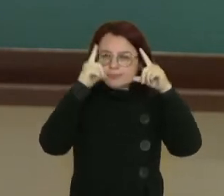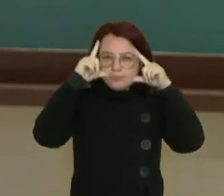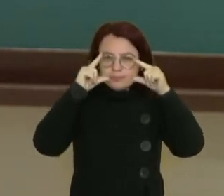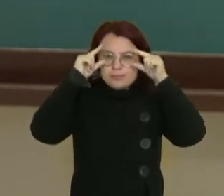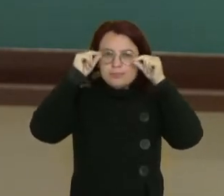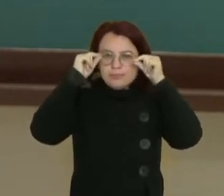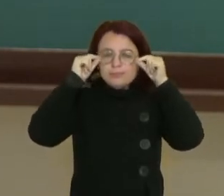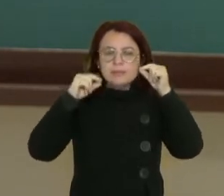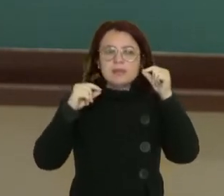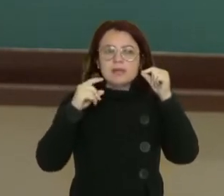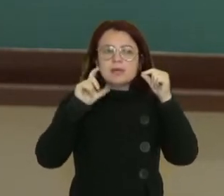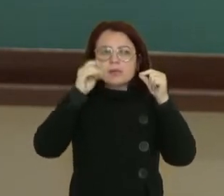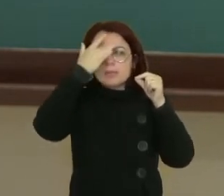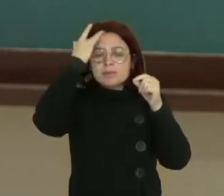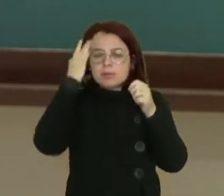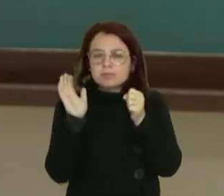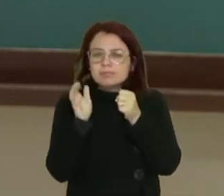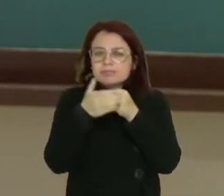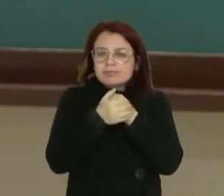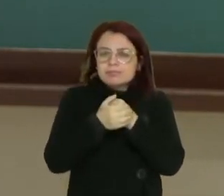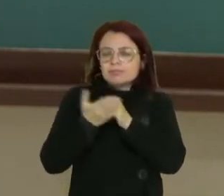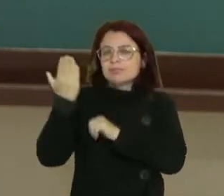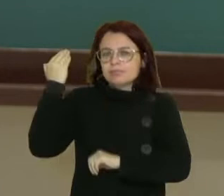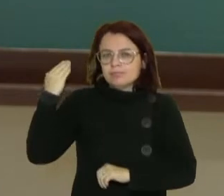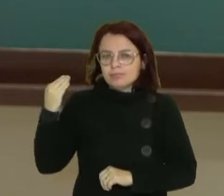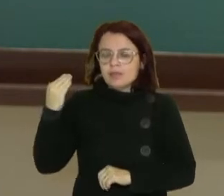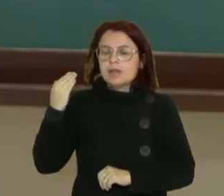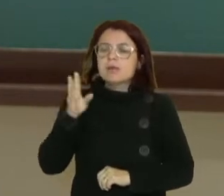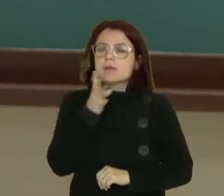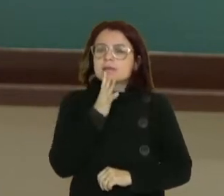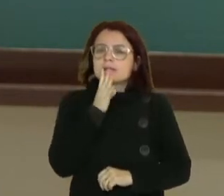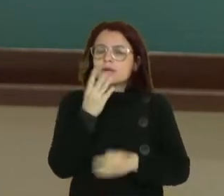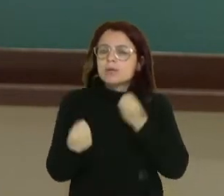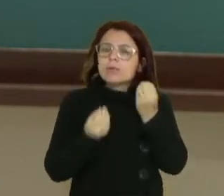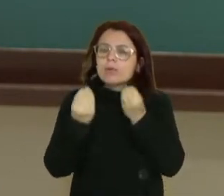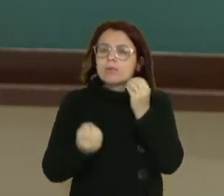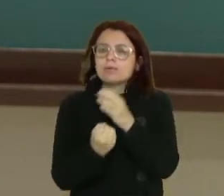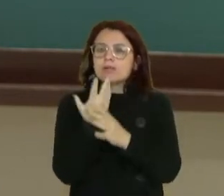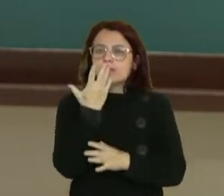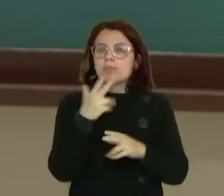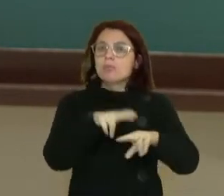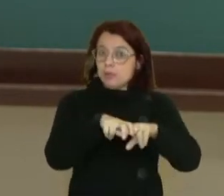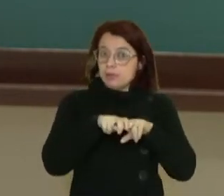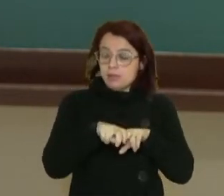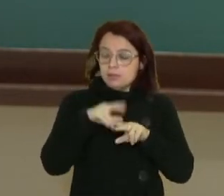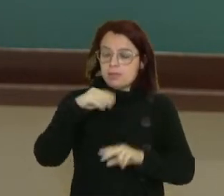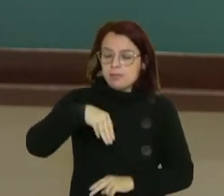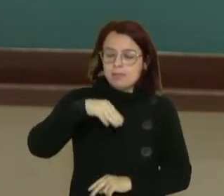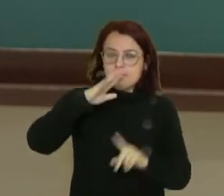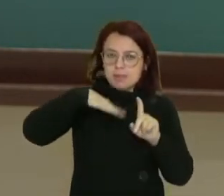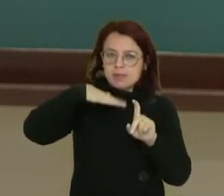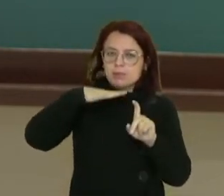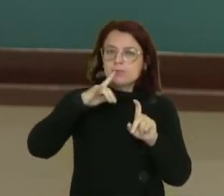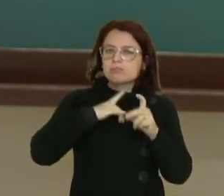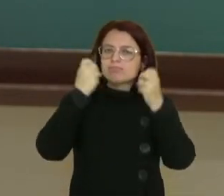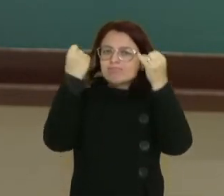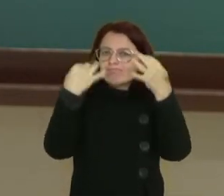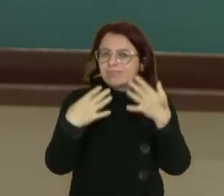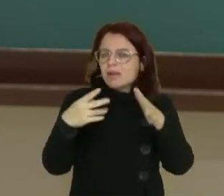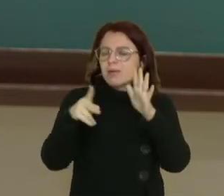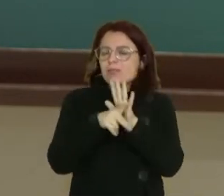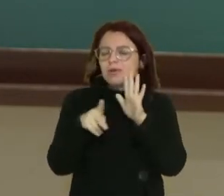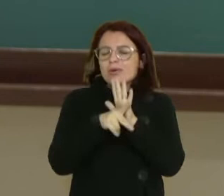nos segredos antigos e conhecia como tudo foi criado. Por isso os mitos procuram explicar os mistérios da criação.